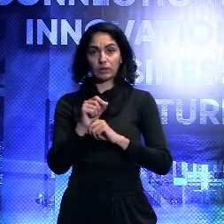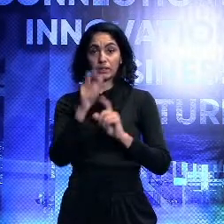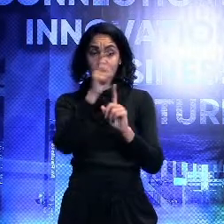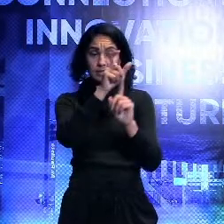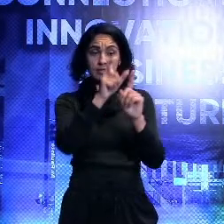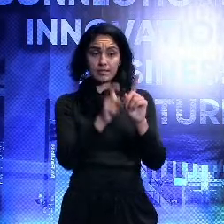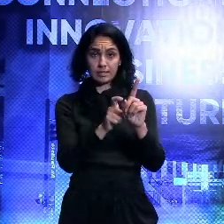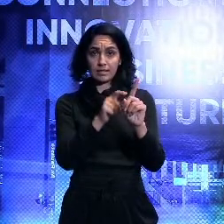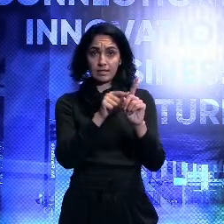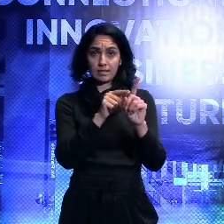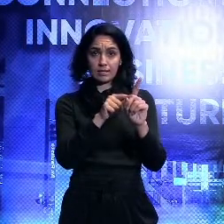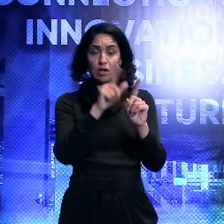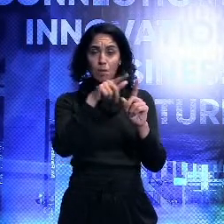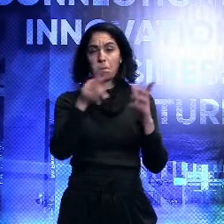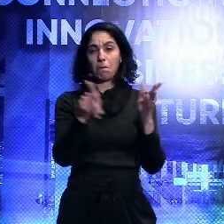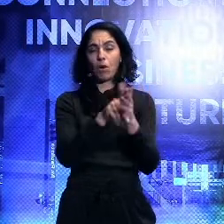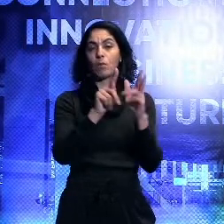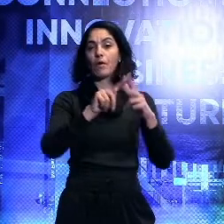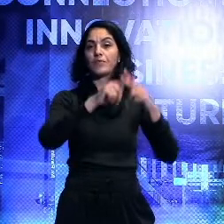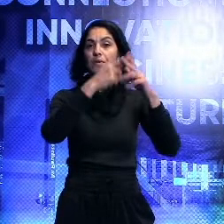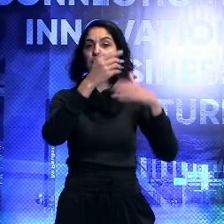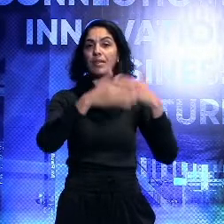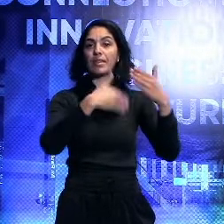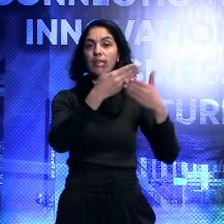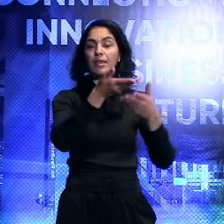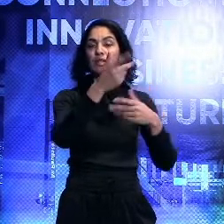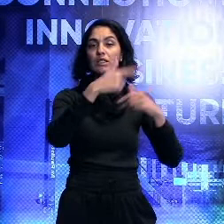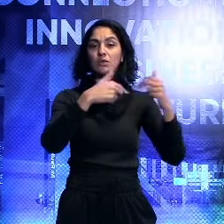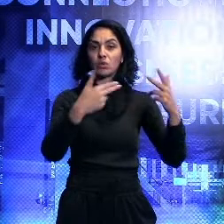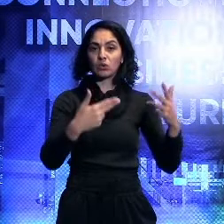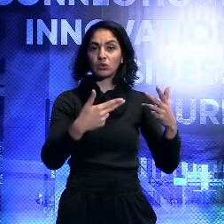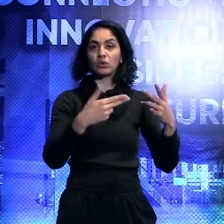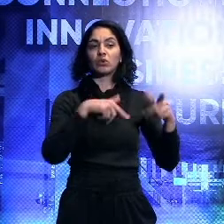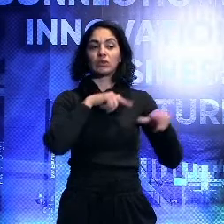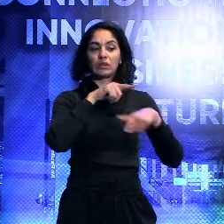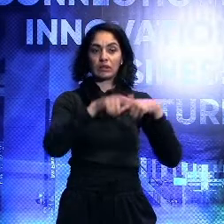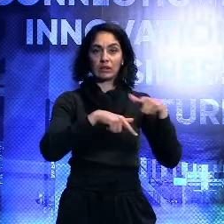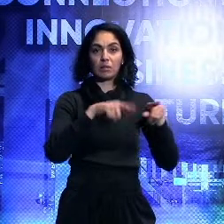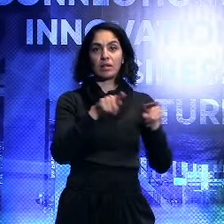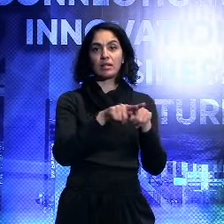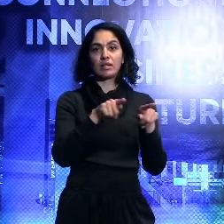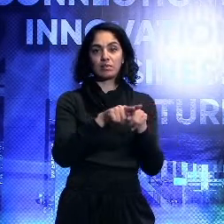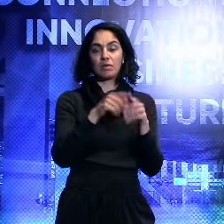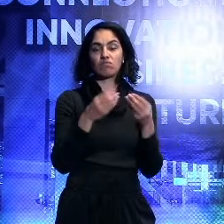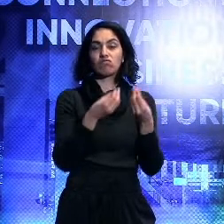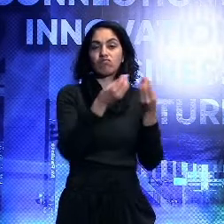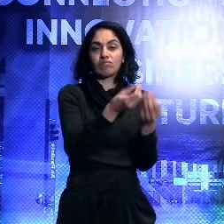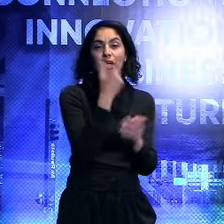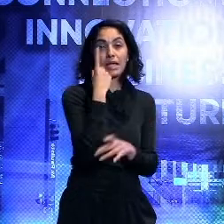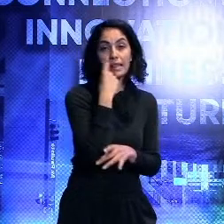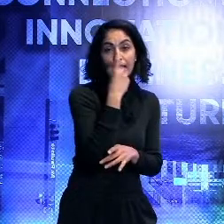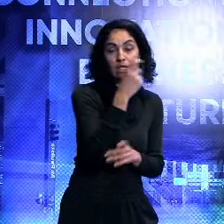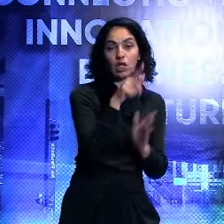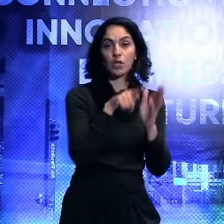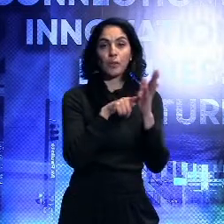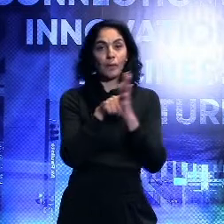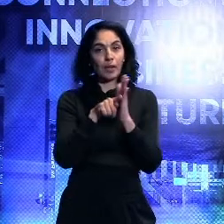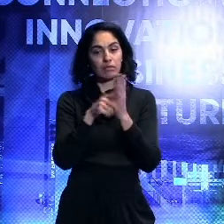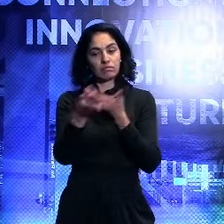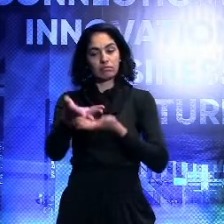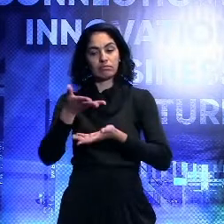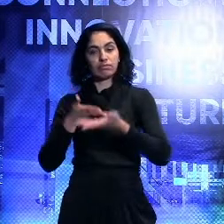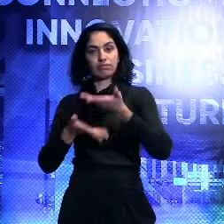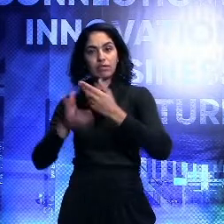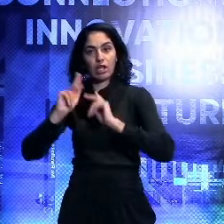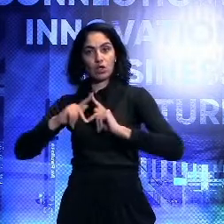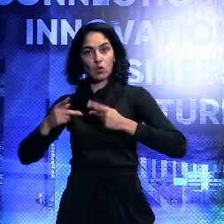como ferramenta para desenvolvimento de produtos e serviços, ele tem desenvolvido o interesse, despertado o interesse em pesquisadores da interação humano-computador, pessoas que trabalham